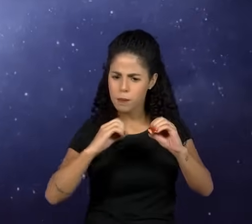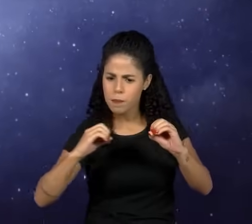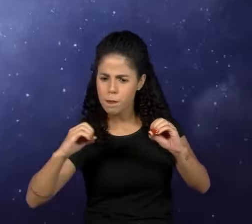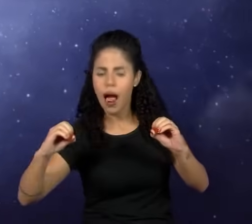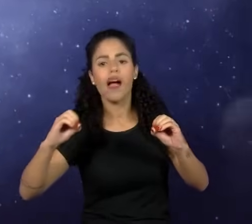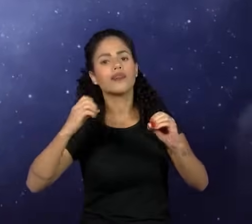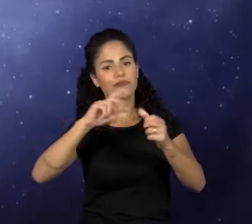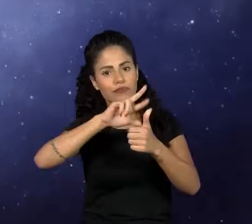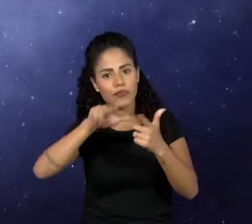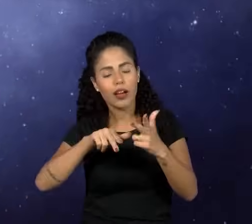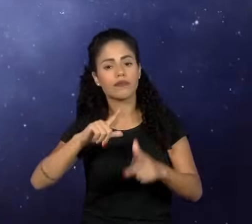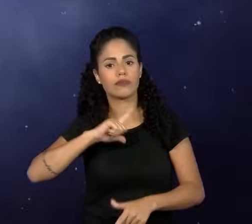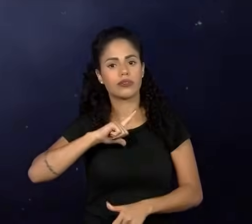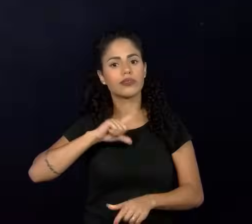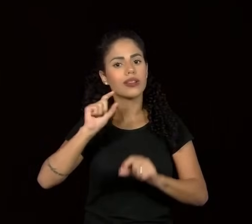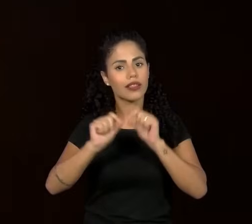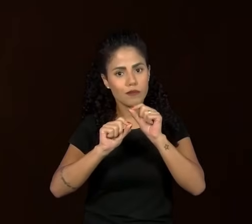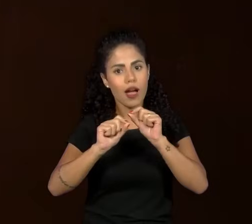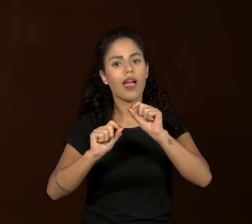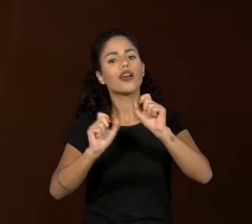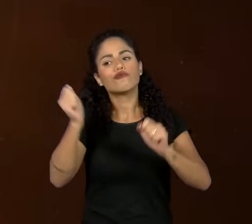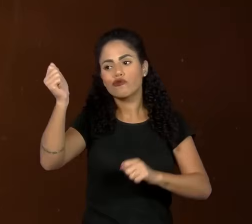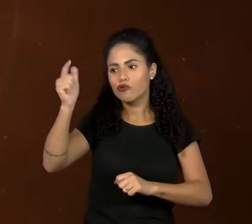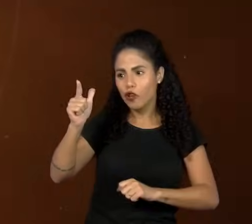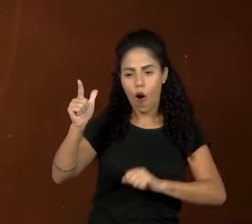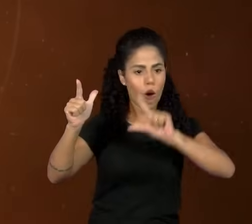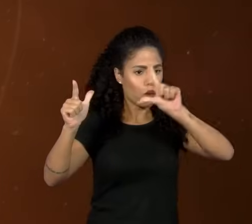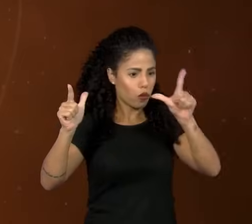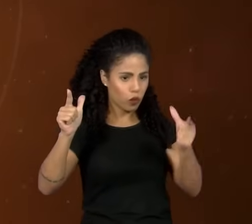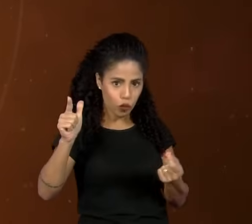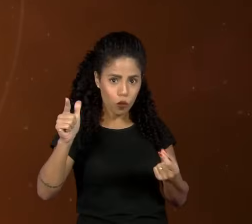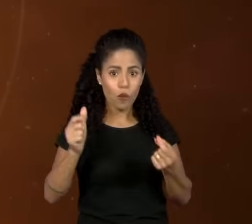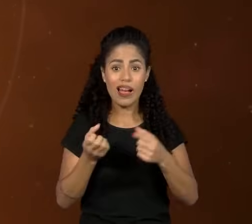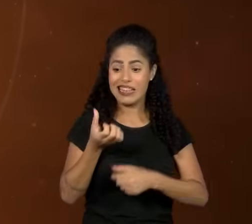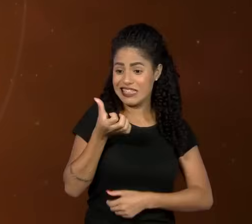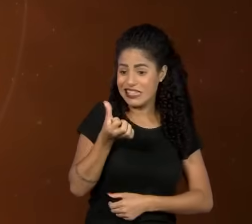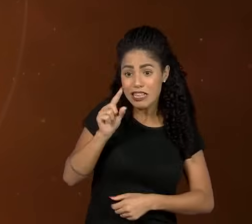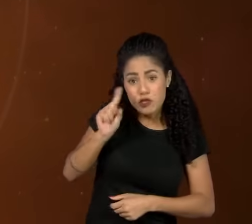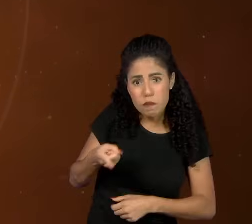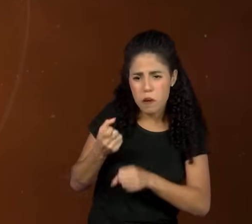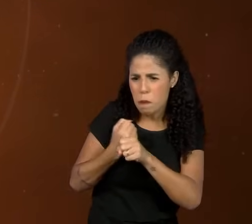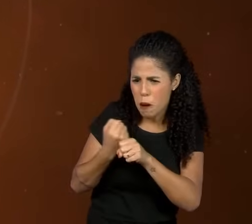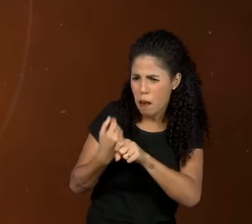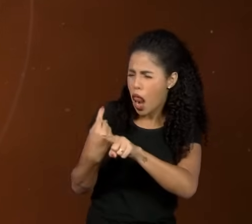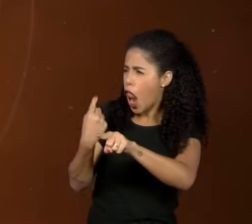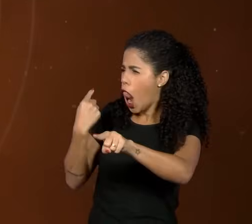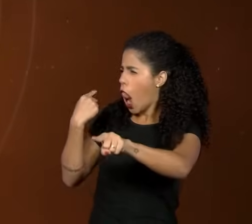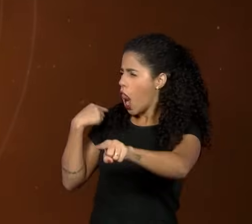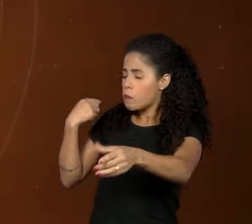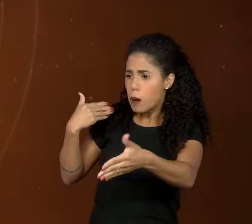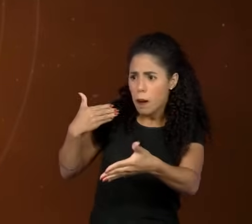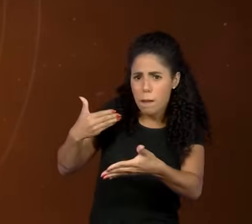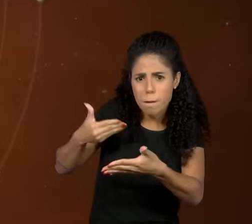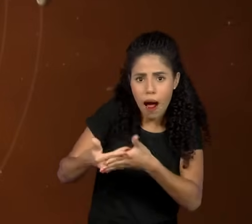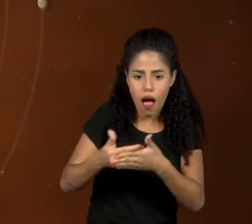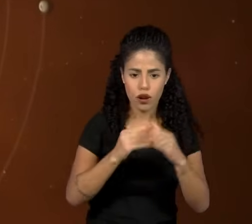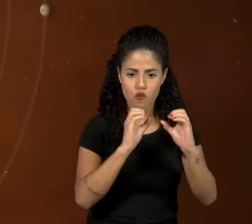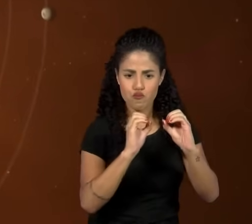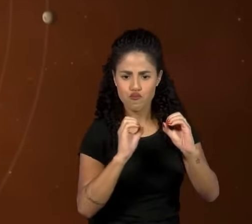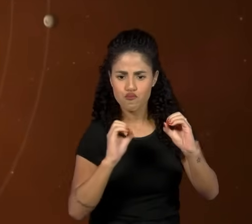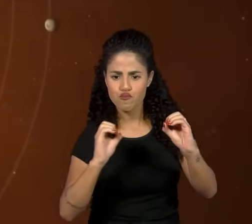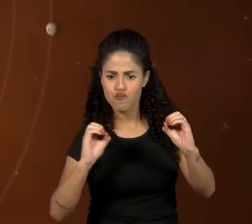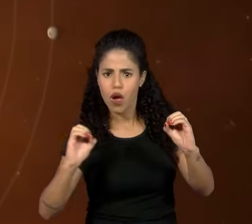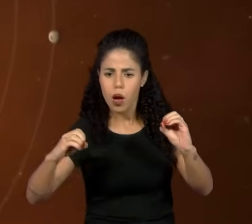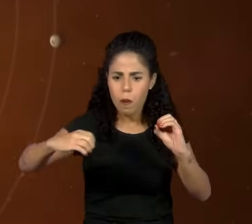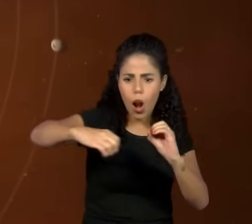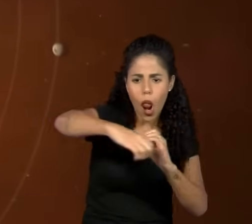Lua girando em torno do Sol. E a curiosidade é que em 6.000 anos de estudo, nenhum desses planetas ou ponteiros, propriamente